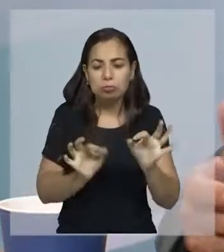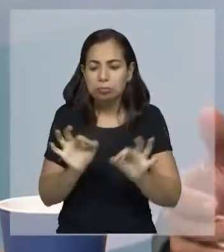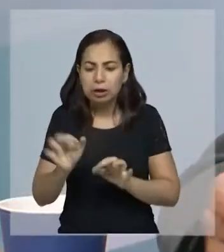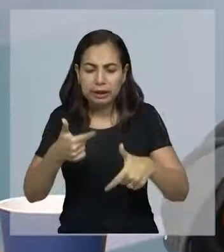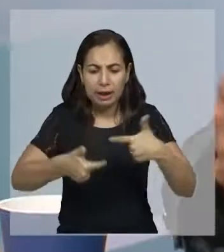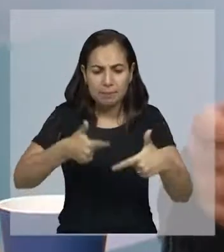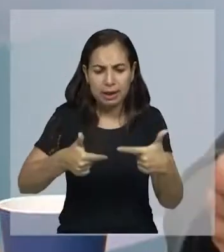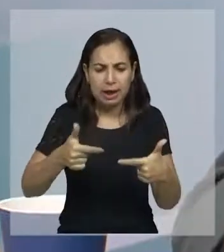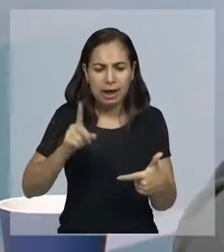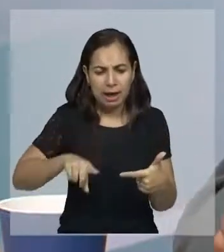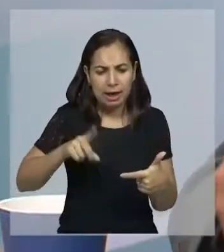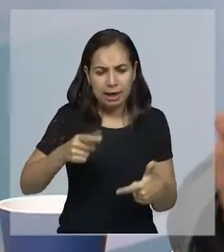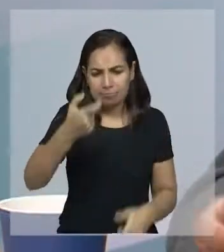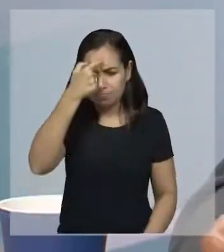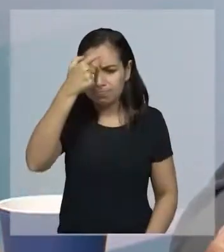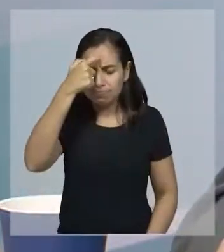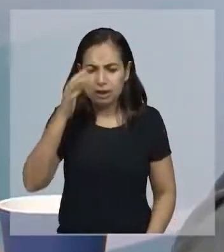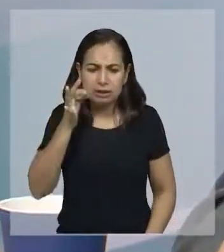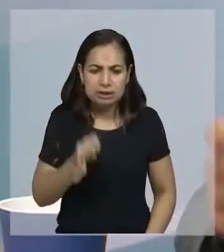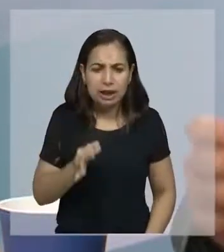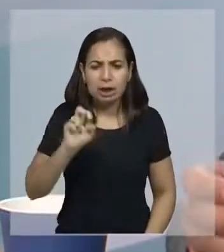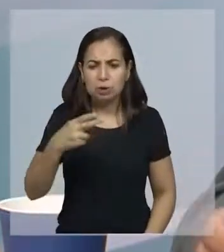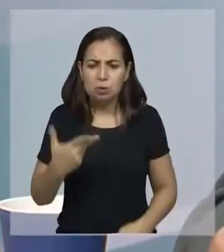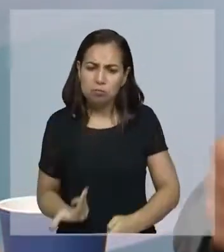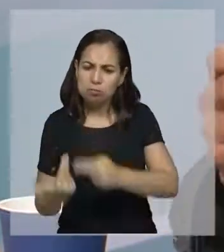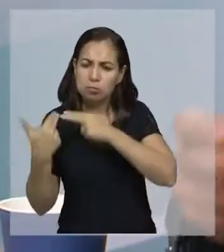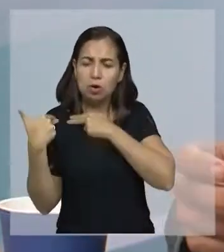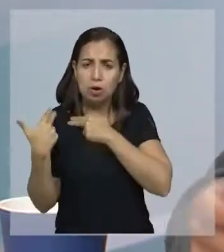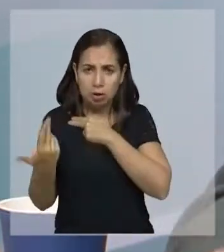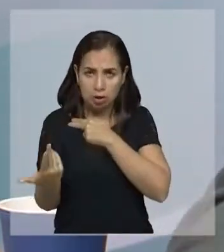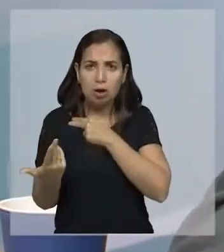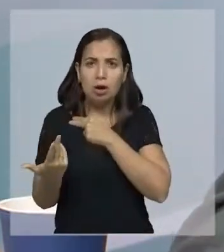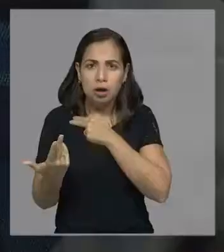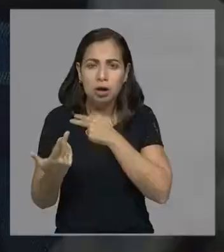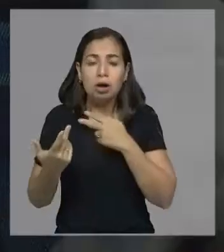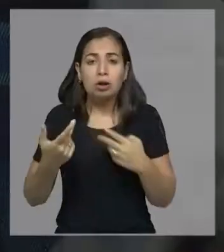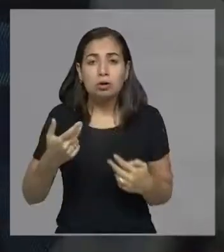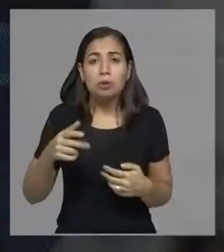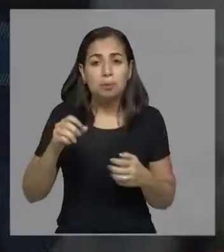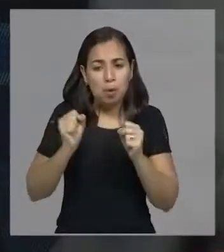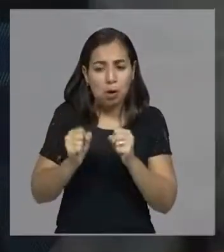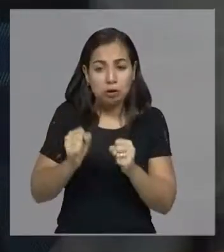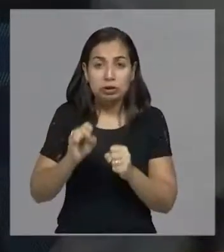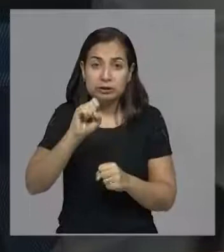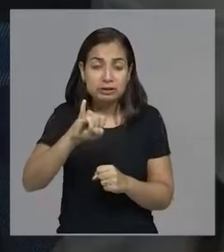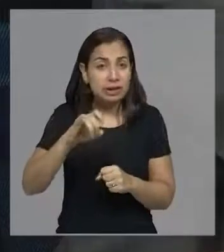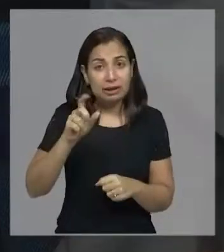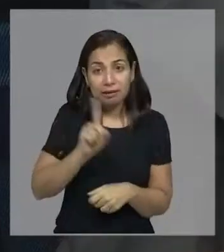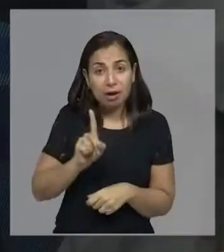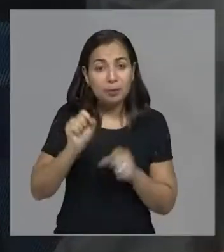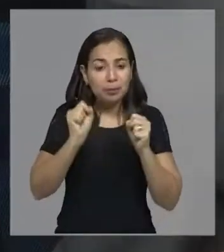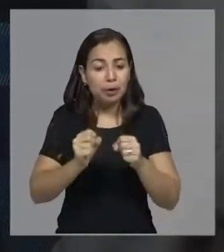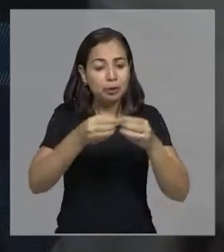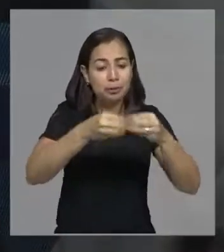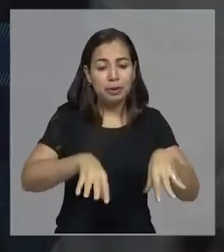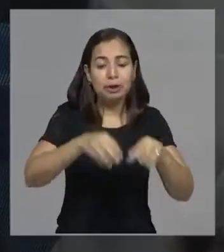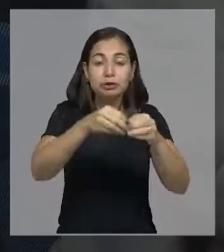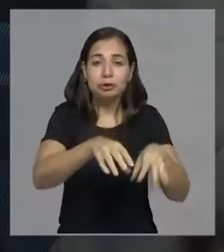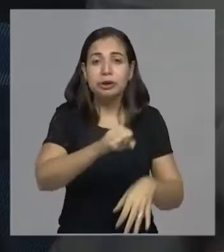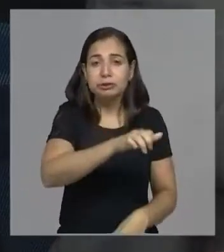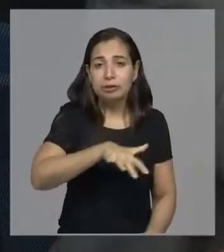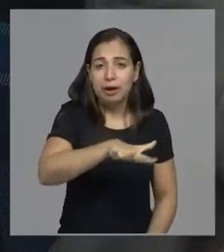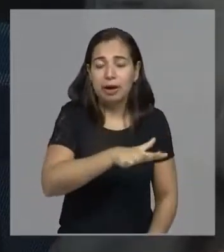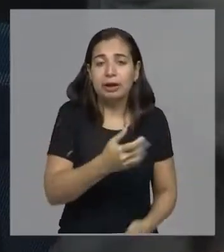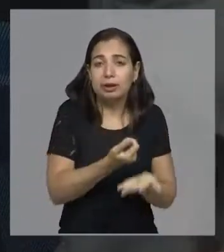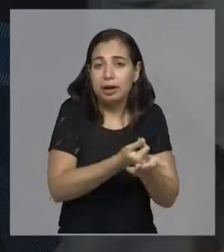porque na situação em que nos encontramos, todos perdem. Perde o capital, perde o trabalho, né? Perde os investimentos de curto, médio e longo prazo,